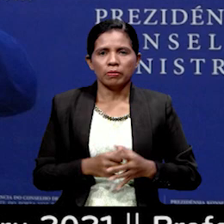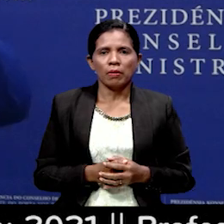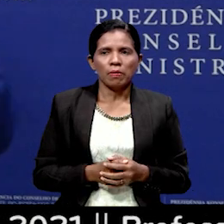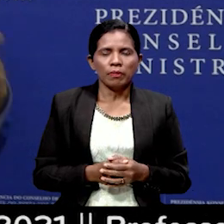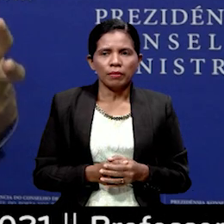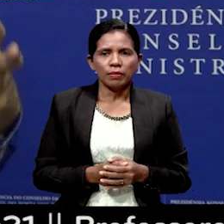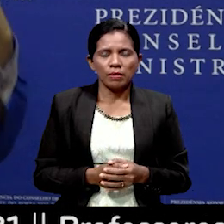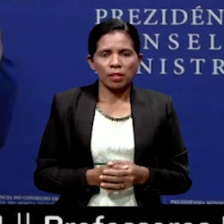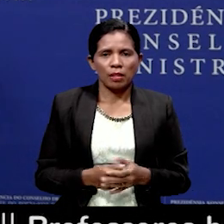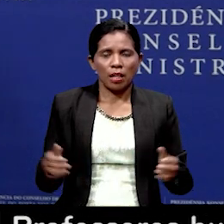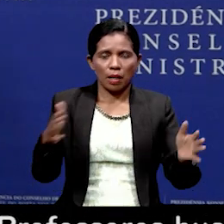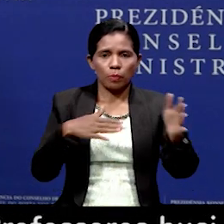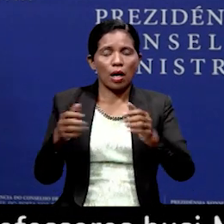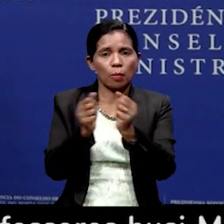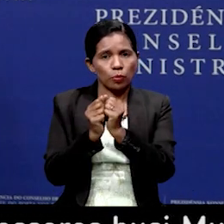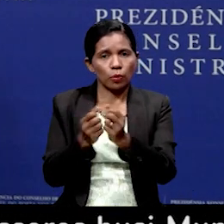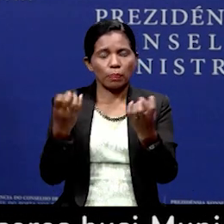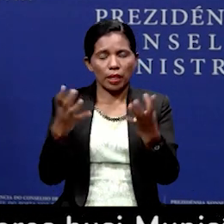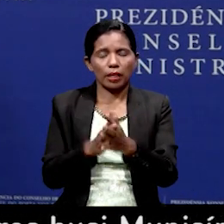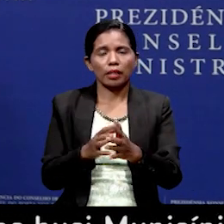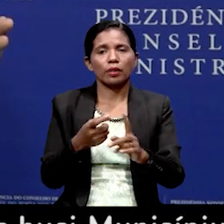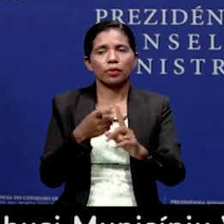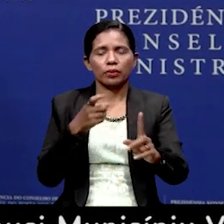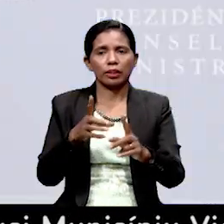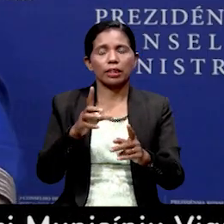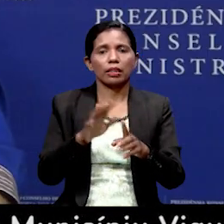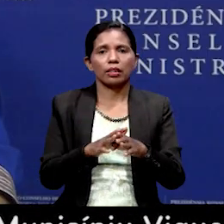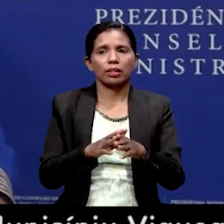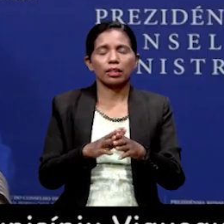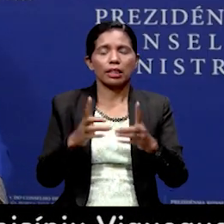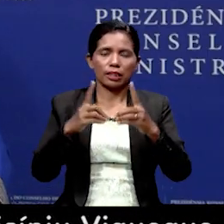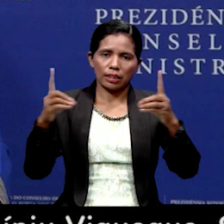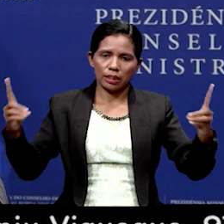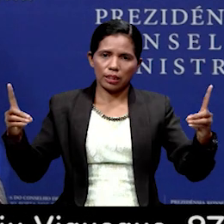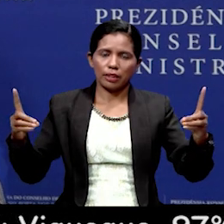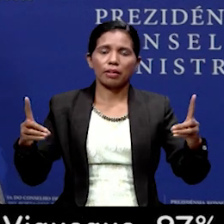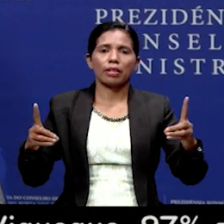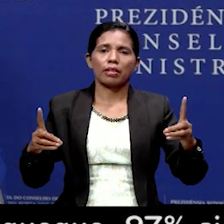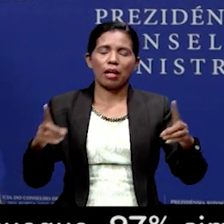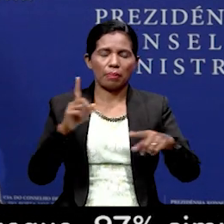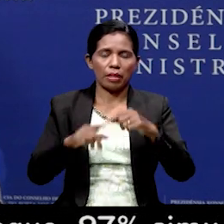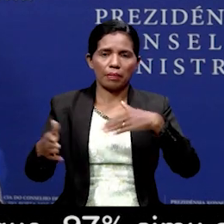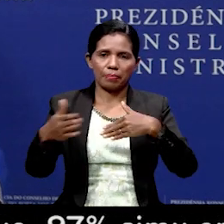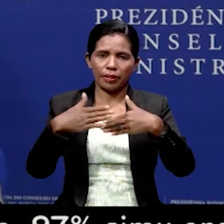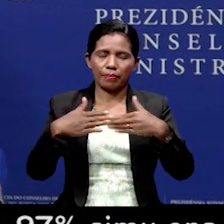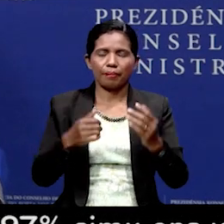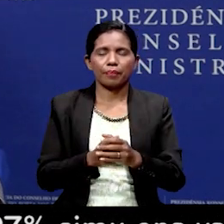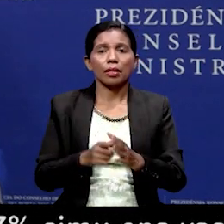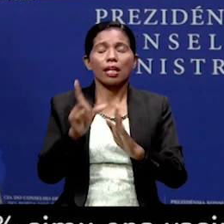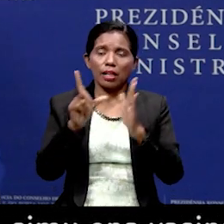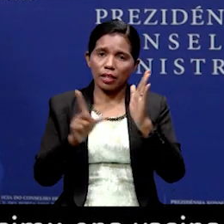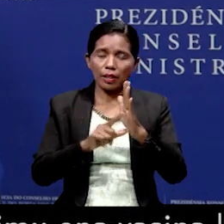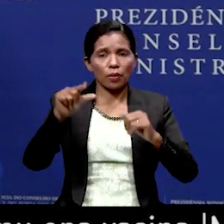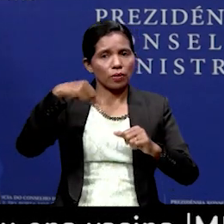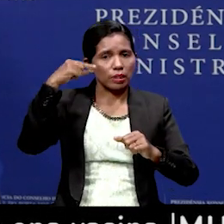halibur malu barak e husi ida ba ida menos de metro rua e a alteração de nemos conselho de ministro decide de